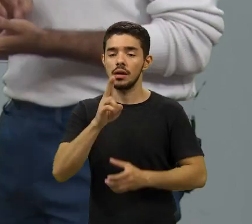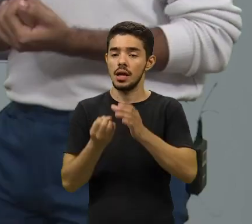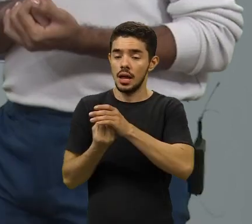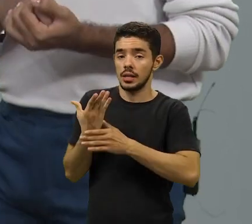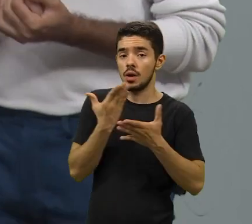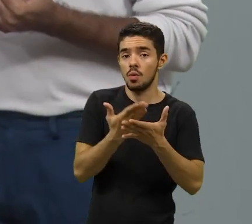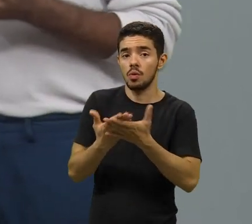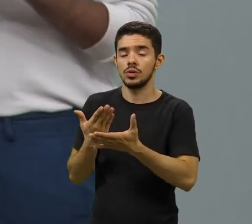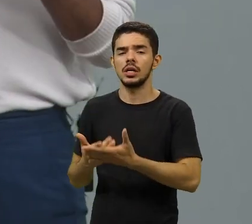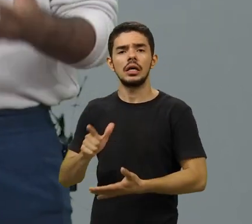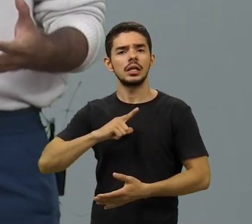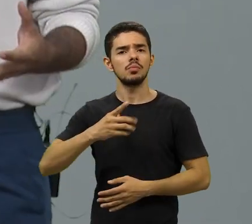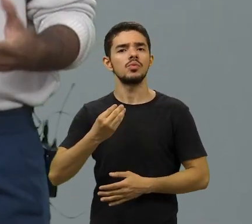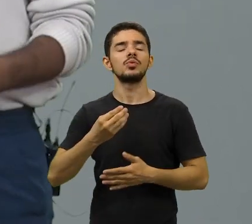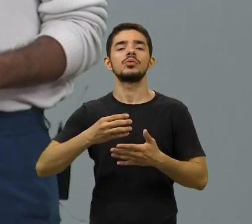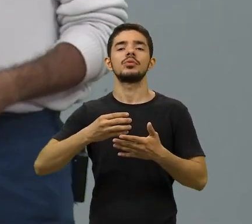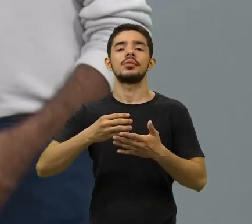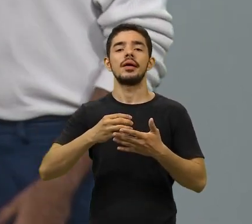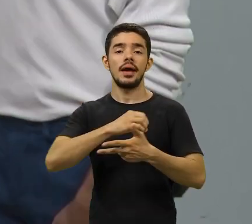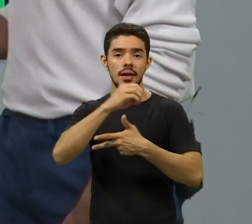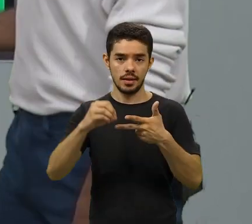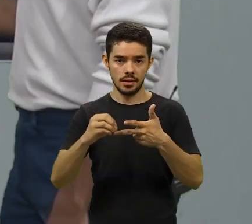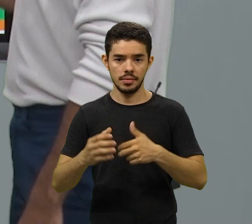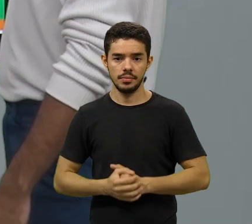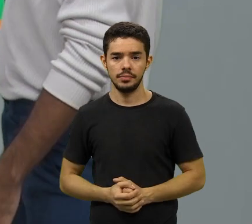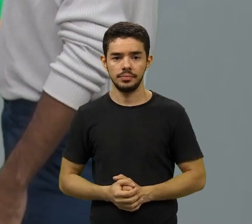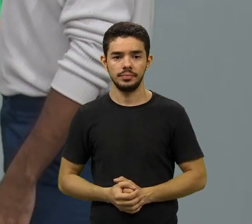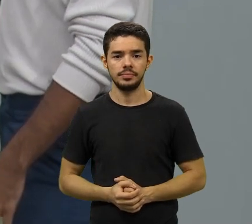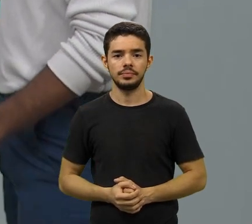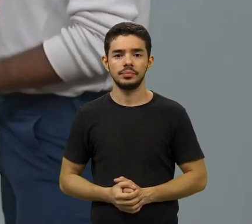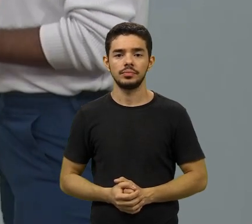da ecologia e que cai muito nas questões do Enem.